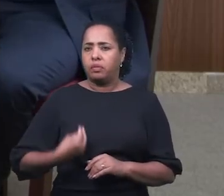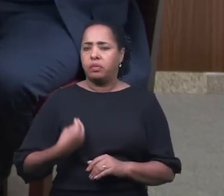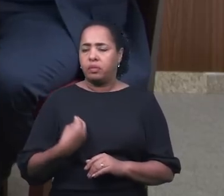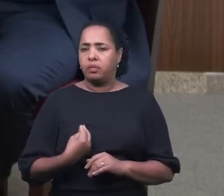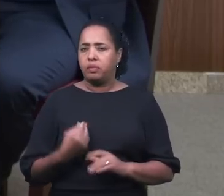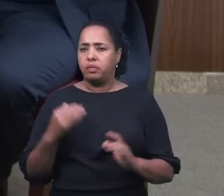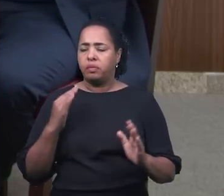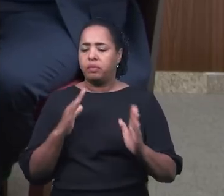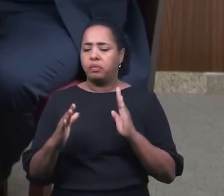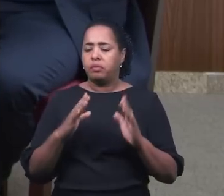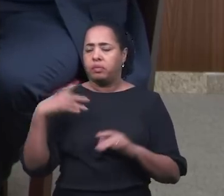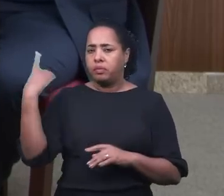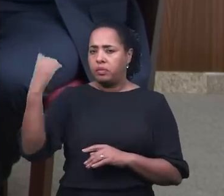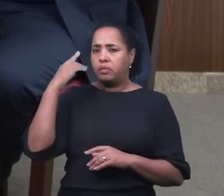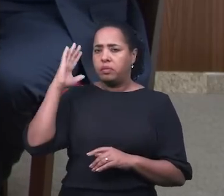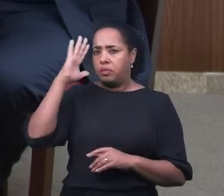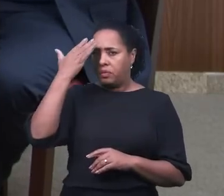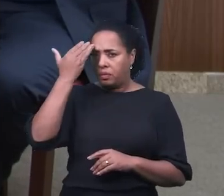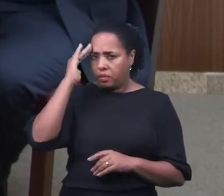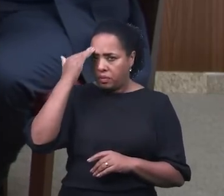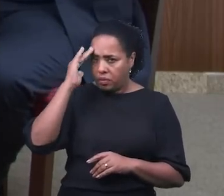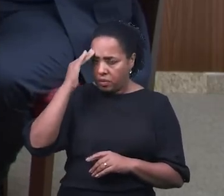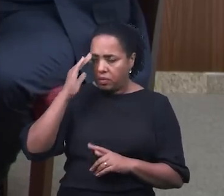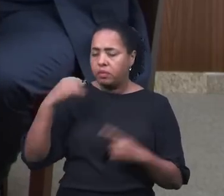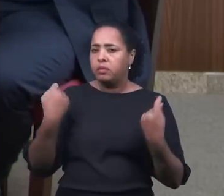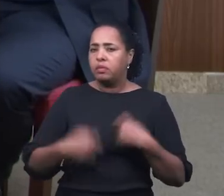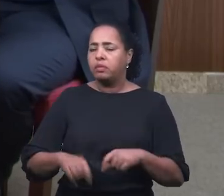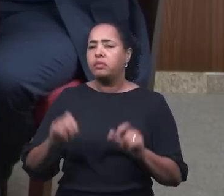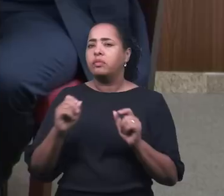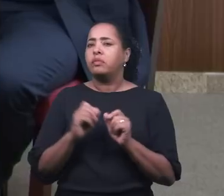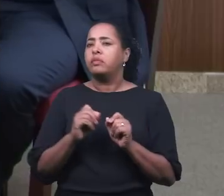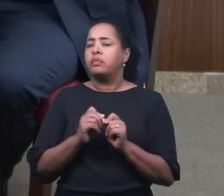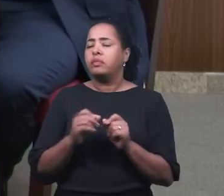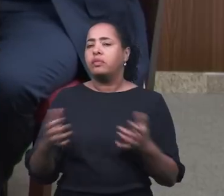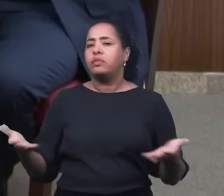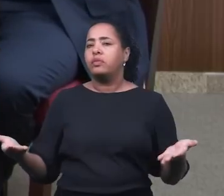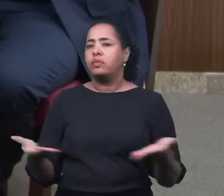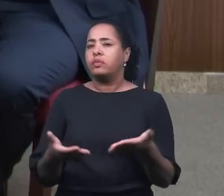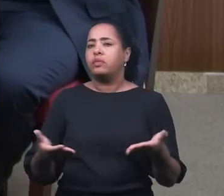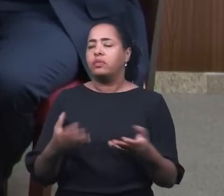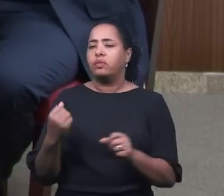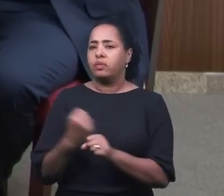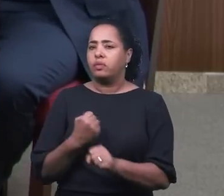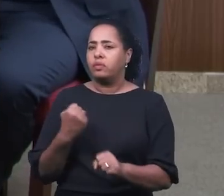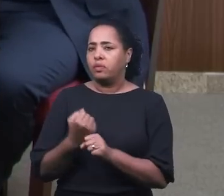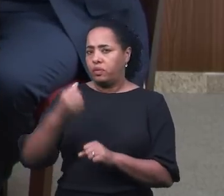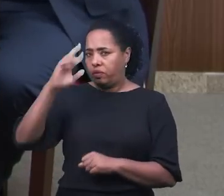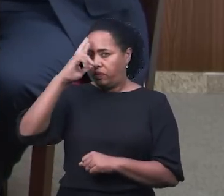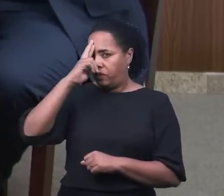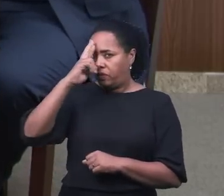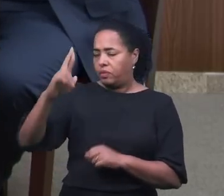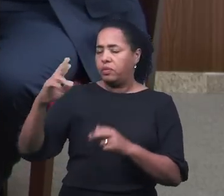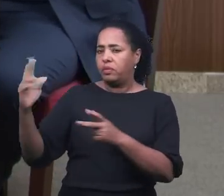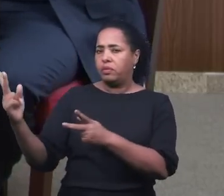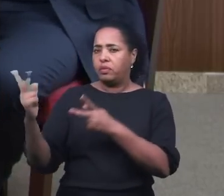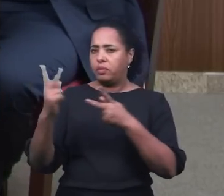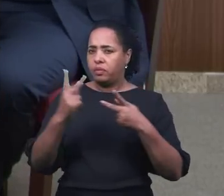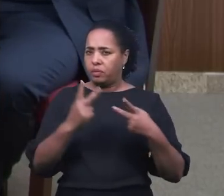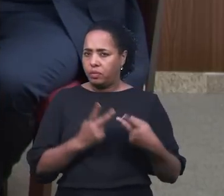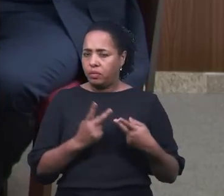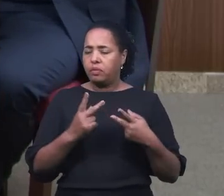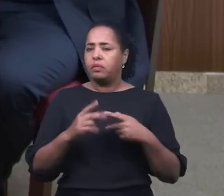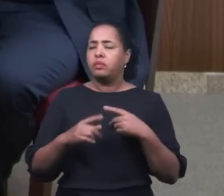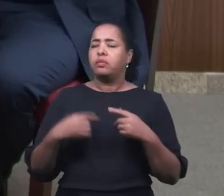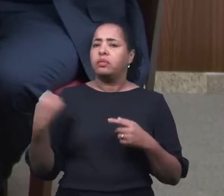naqueles dias, Davi entendeu o que ele deveria fazer. Hoje, como obra, o Senhor está nos visitando e nós